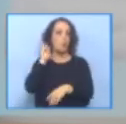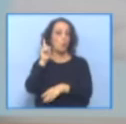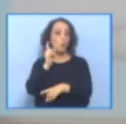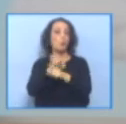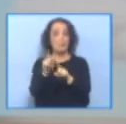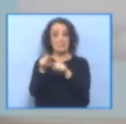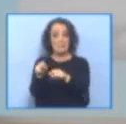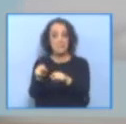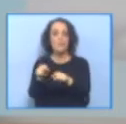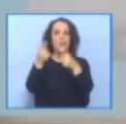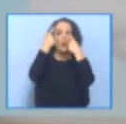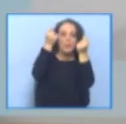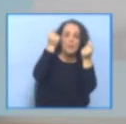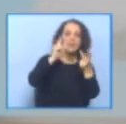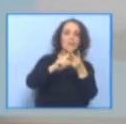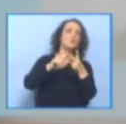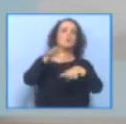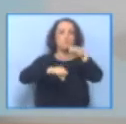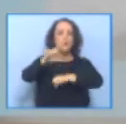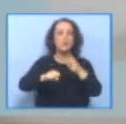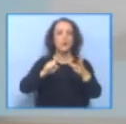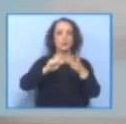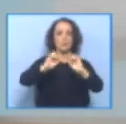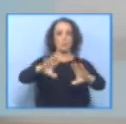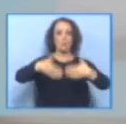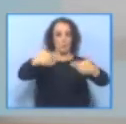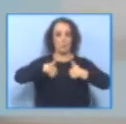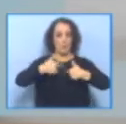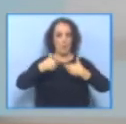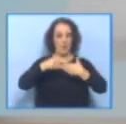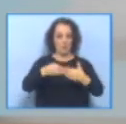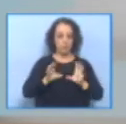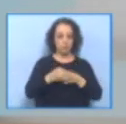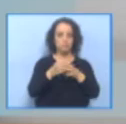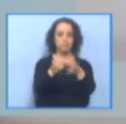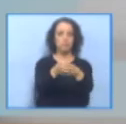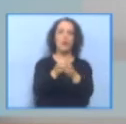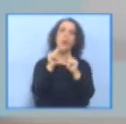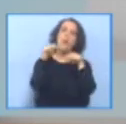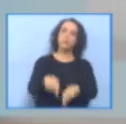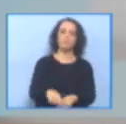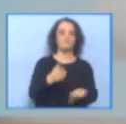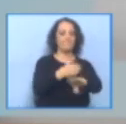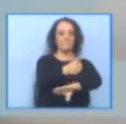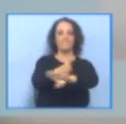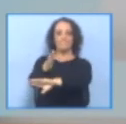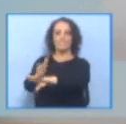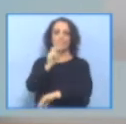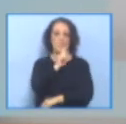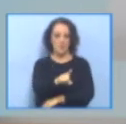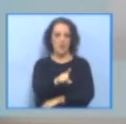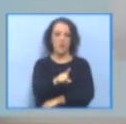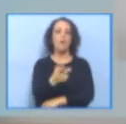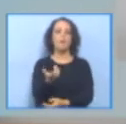sim, os lobitos, os exploradores, os pioneiros, também já conseguem intervir de uma maneira viável, não é? E